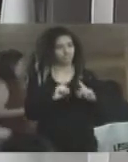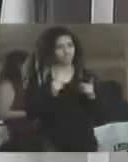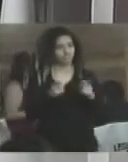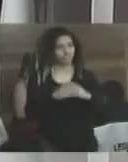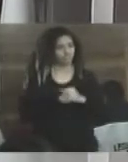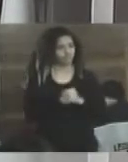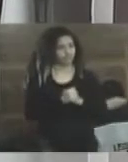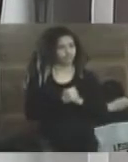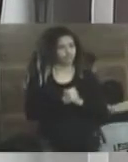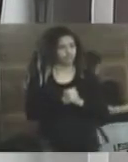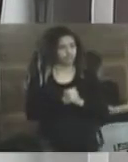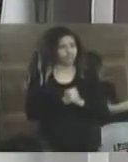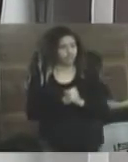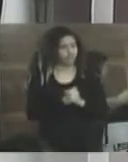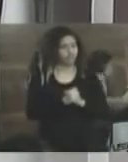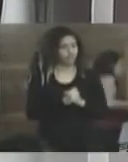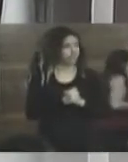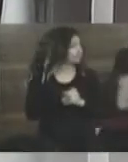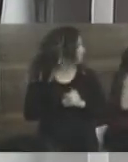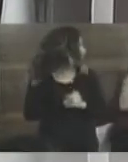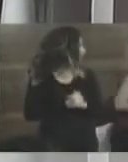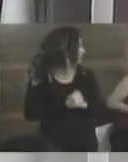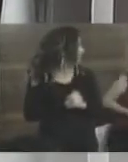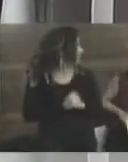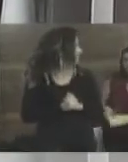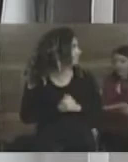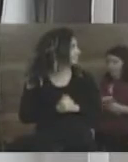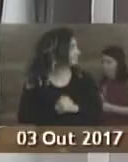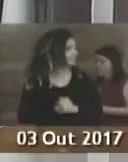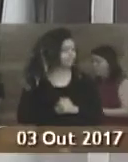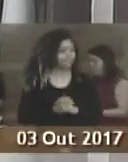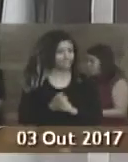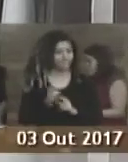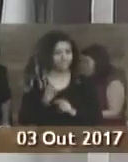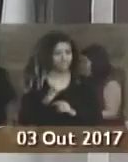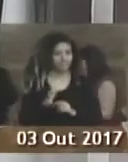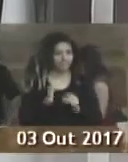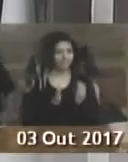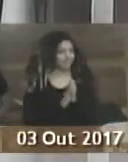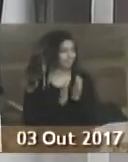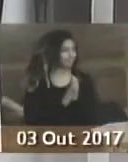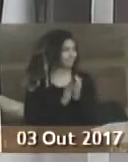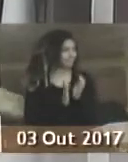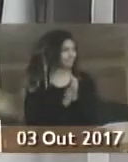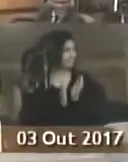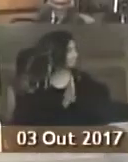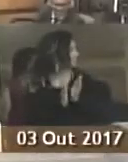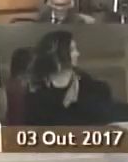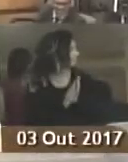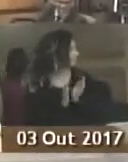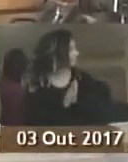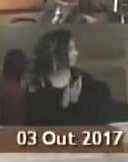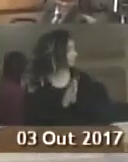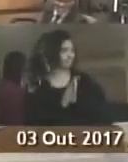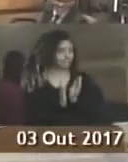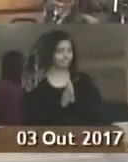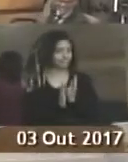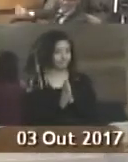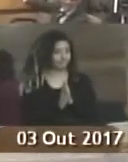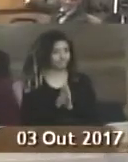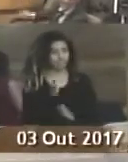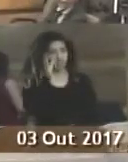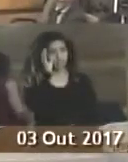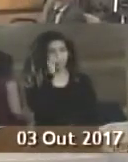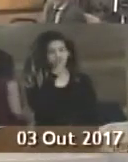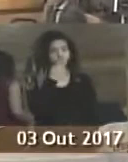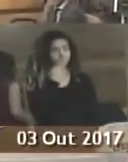para defender o interesse coletivo de cada um de vocês. Essas são as minhas palavras, Tite. Tamo junto aí. Acabou o caô, o Camu chegou.